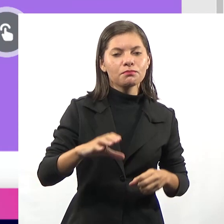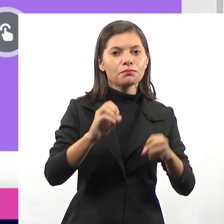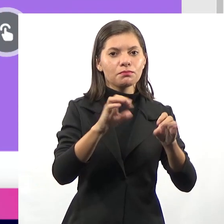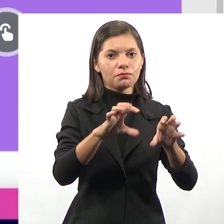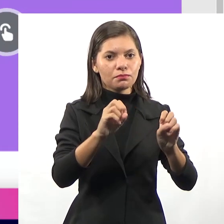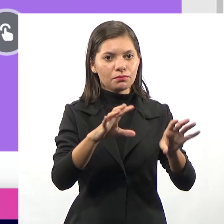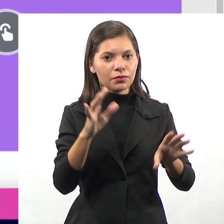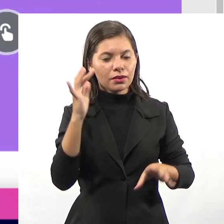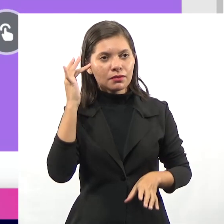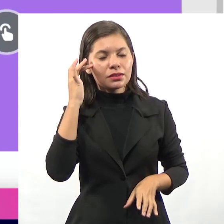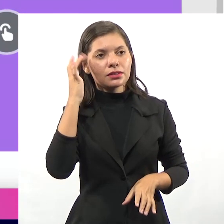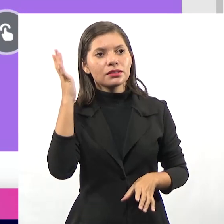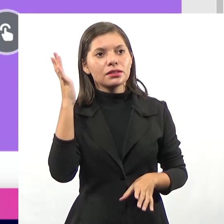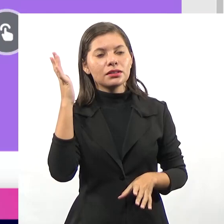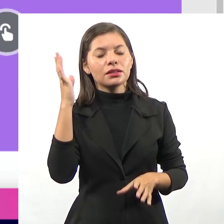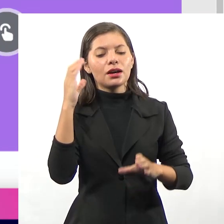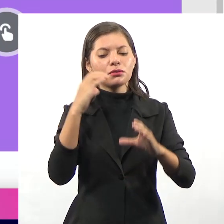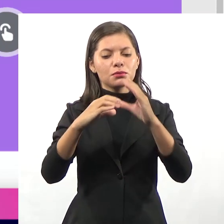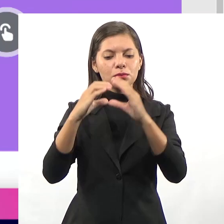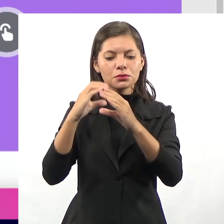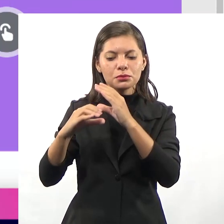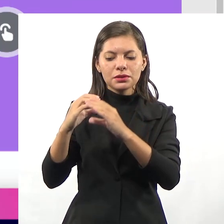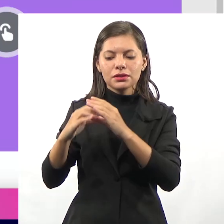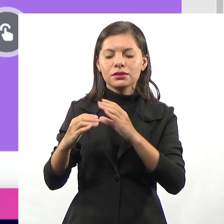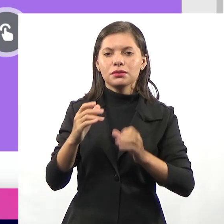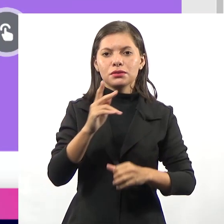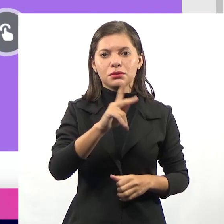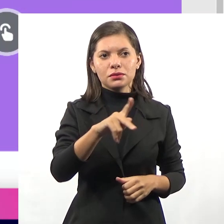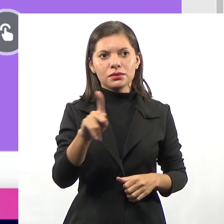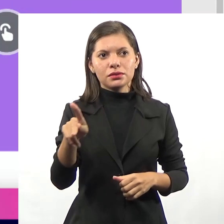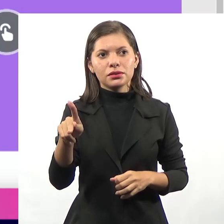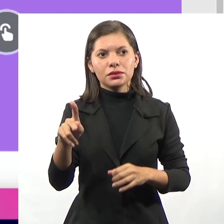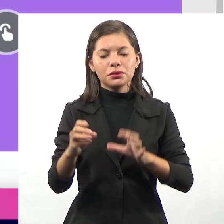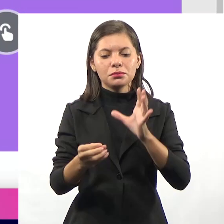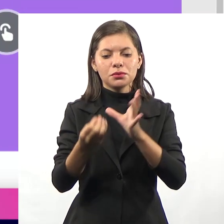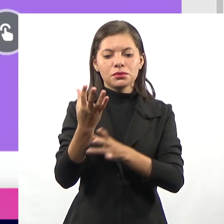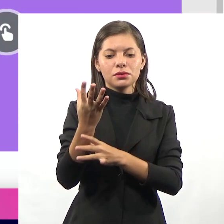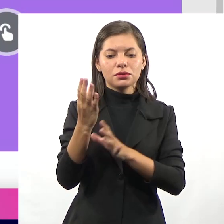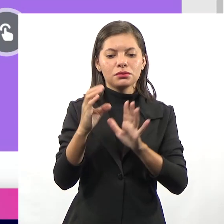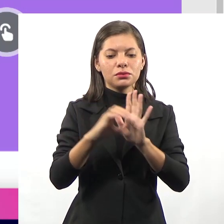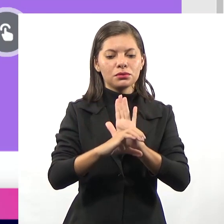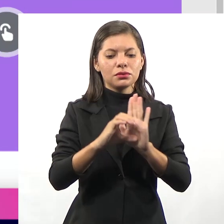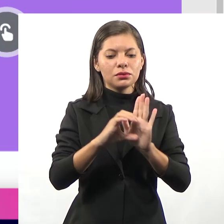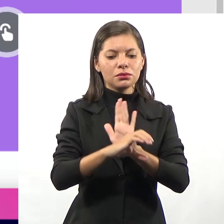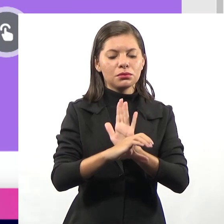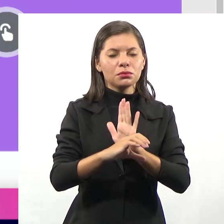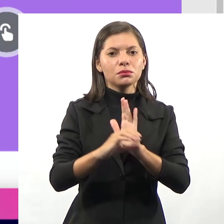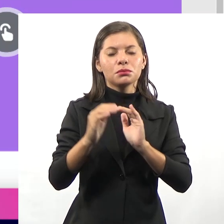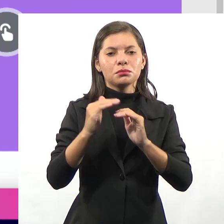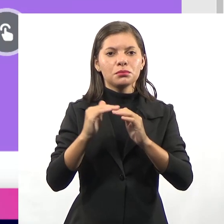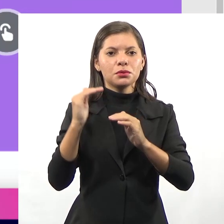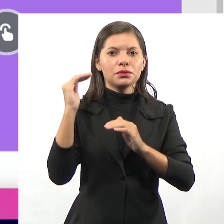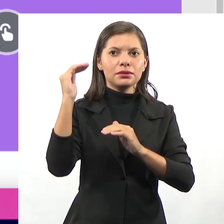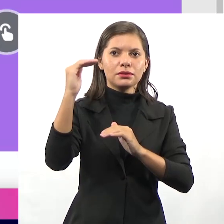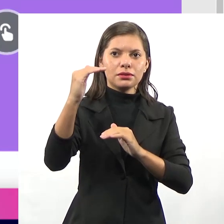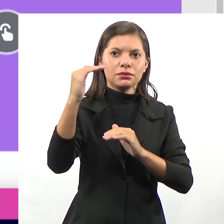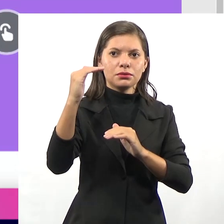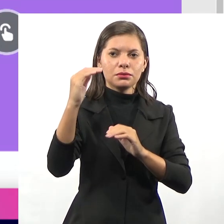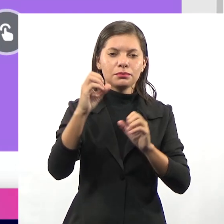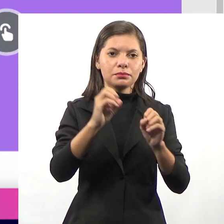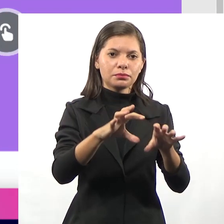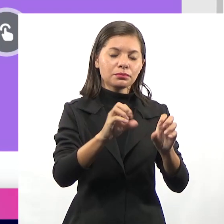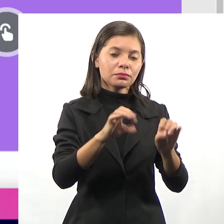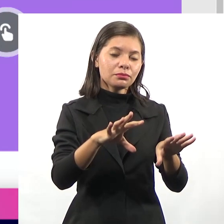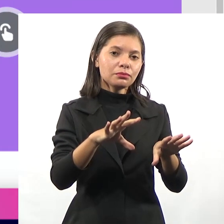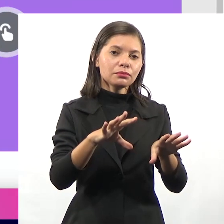seja para facilitar a comunicação entre docentes ou a organização de produção de conteúdos, de interações de processos